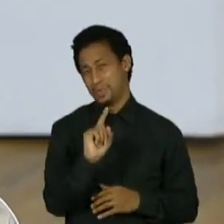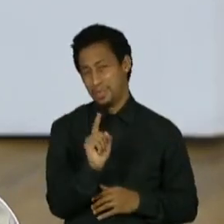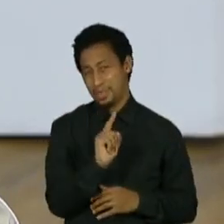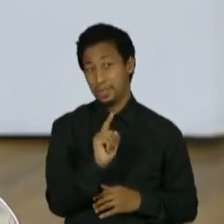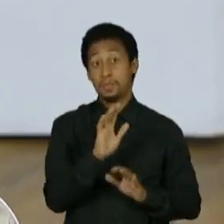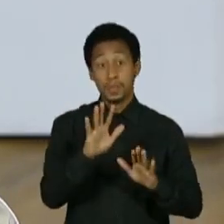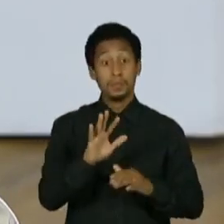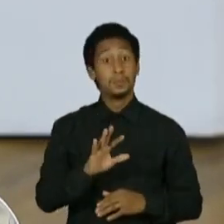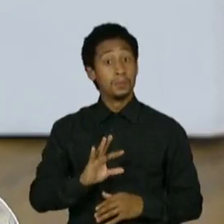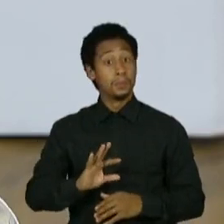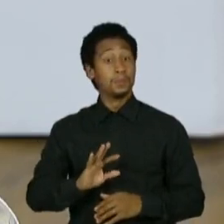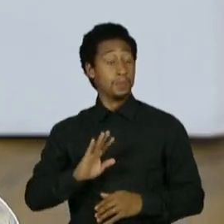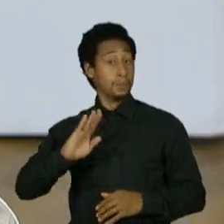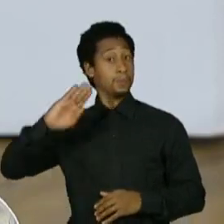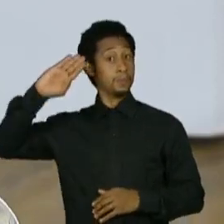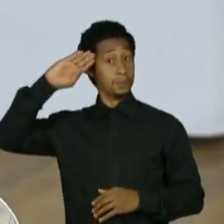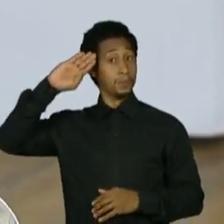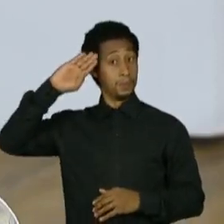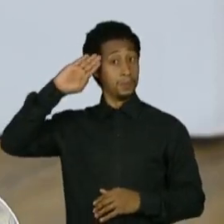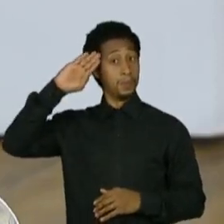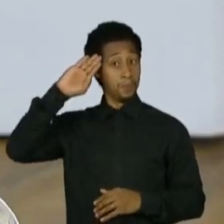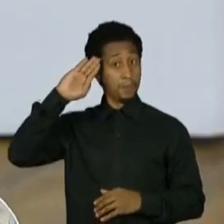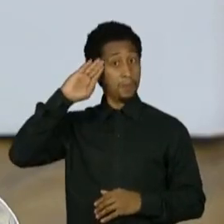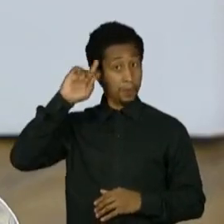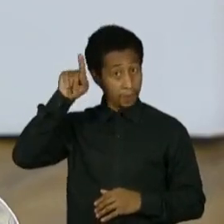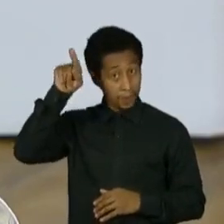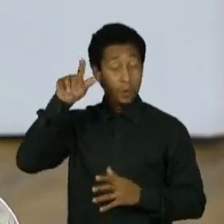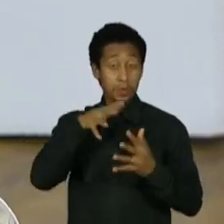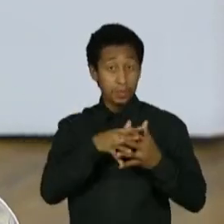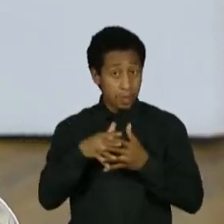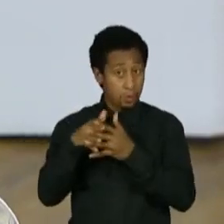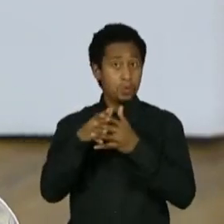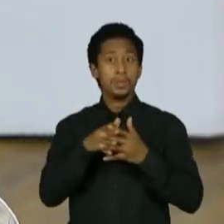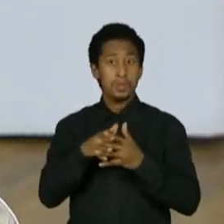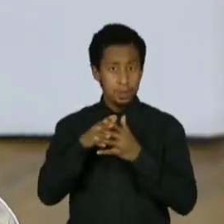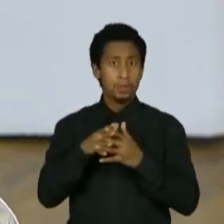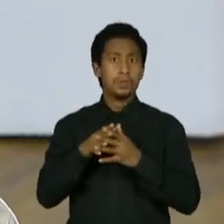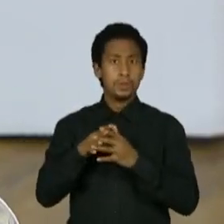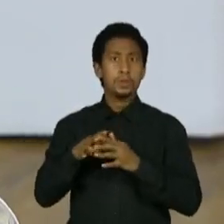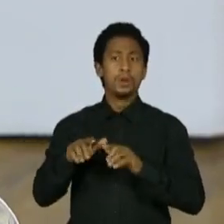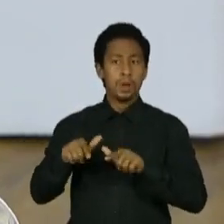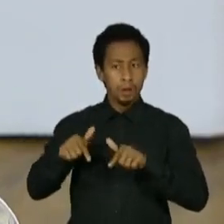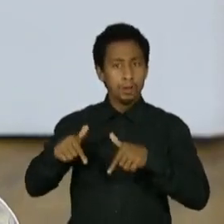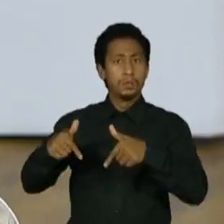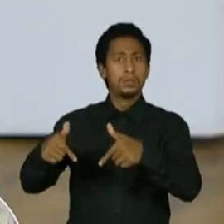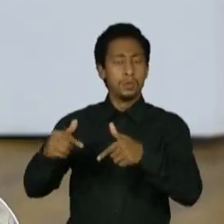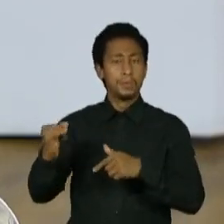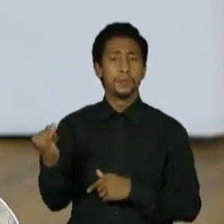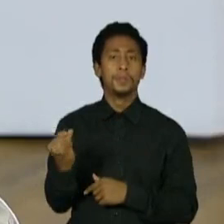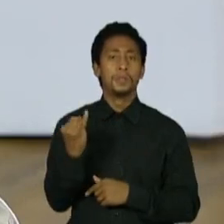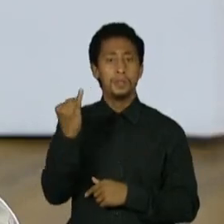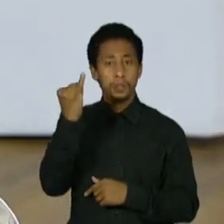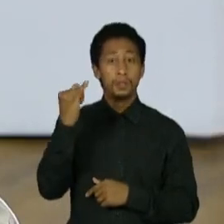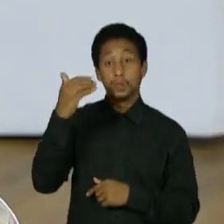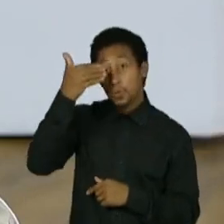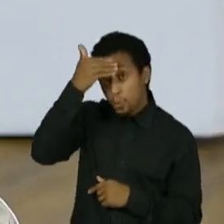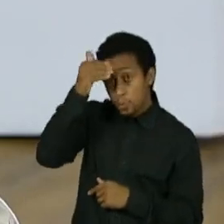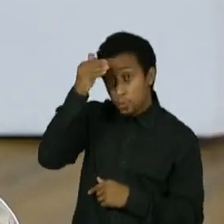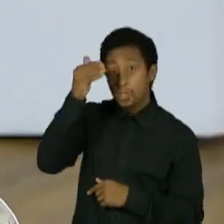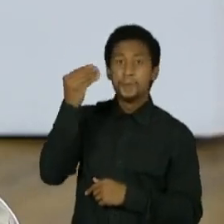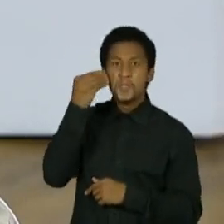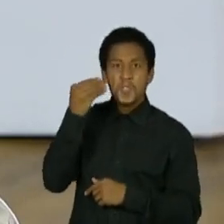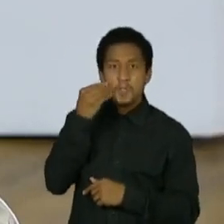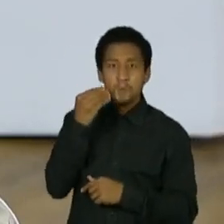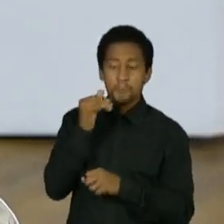papel muito importante com o porquê trump quando quis trazer os militares a participar a conter